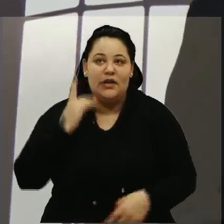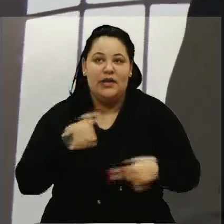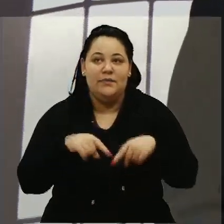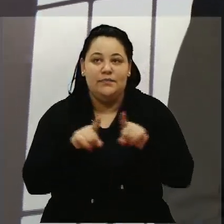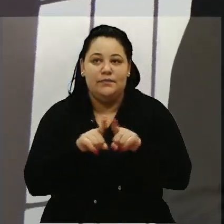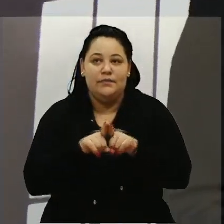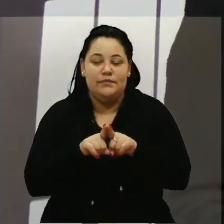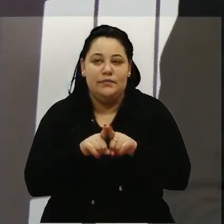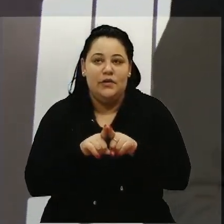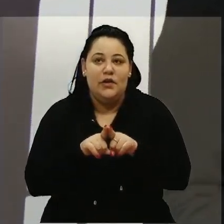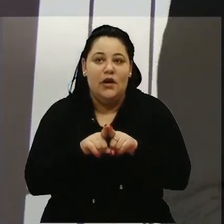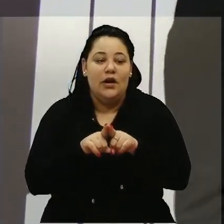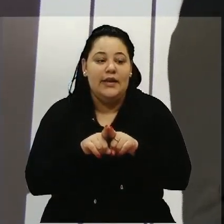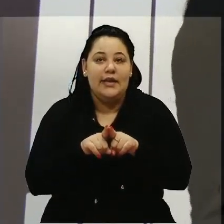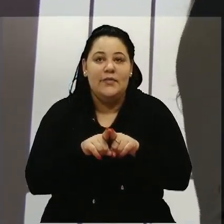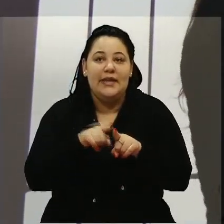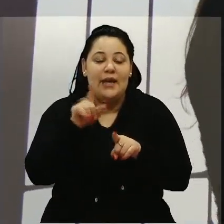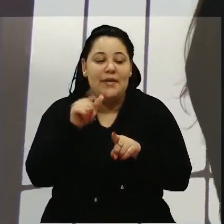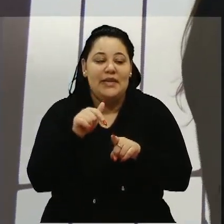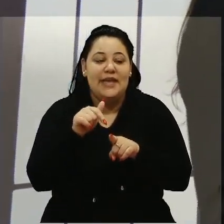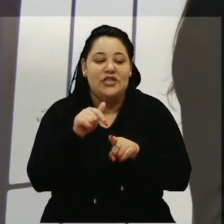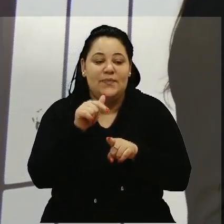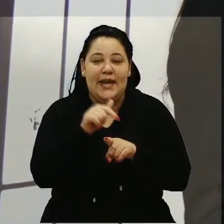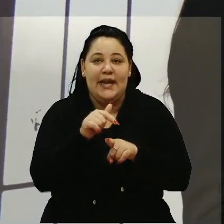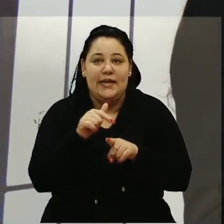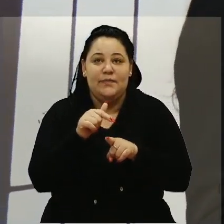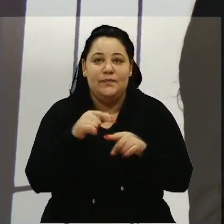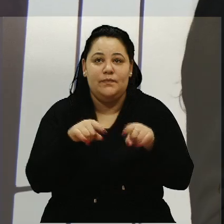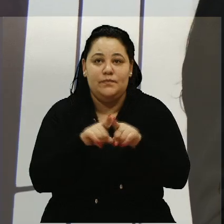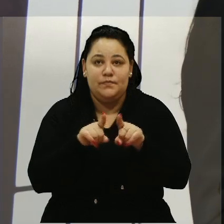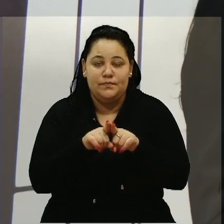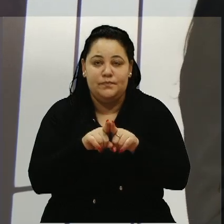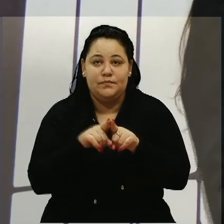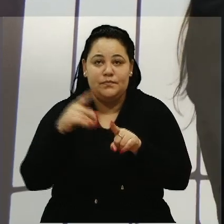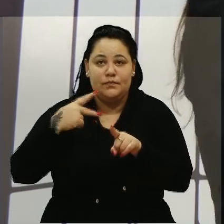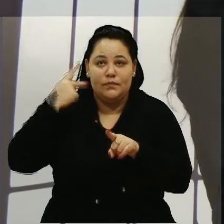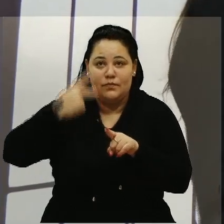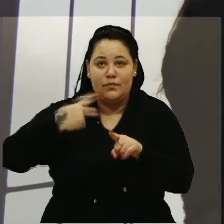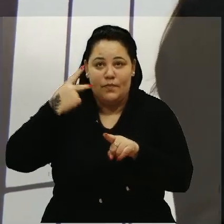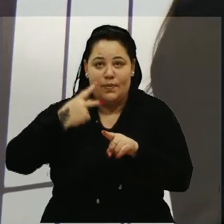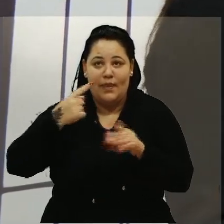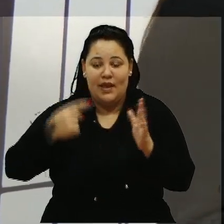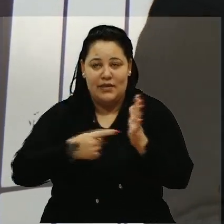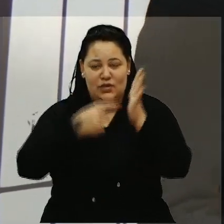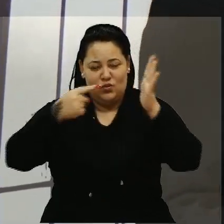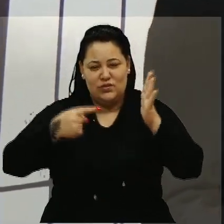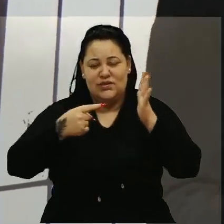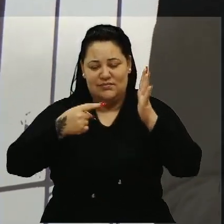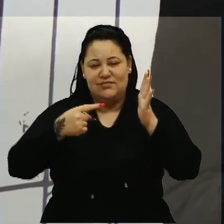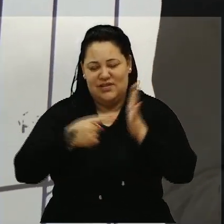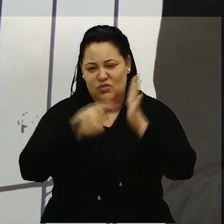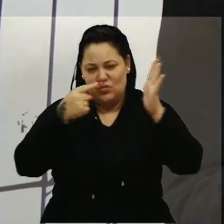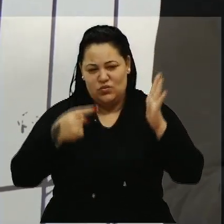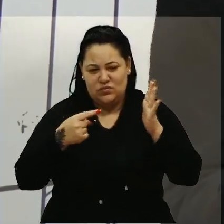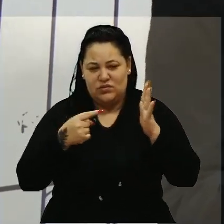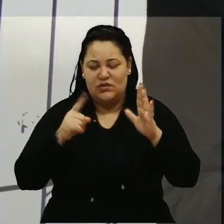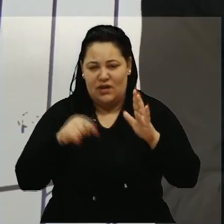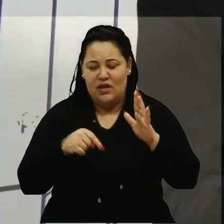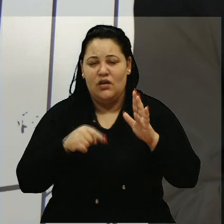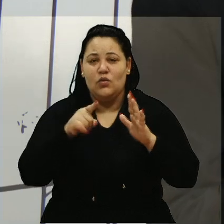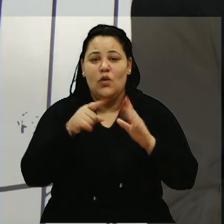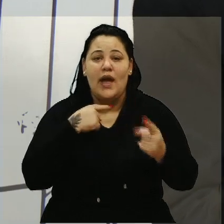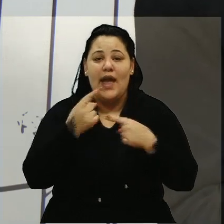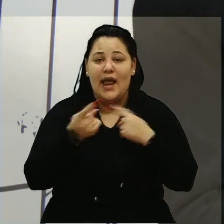do grande expediente de hoje. Vereadora, a senhora trouxe a denúncia, né, vamos dizer assim. A senhora reclamou